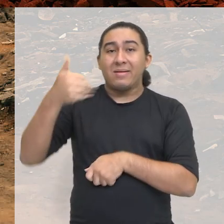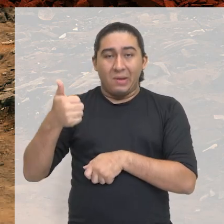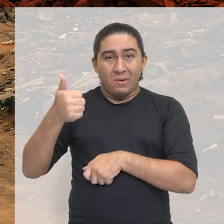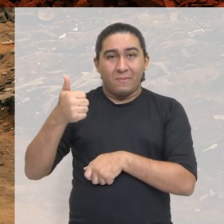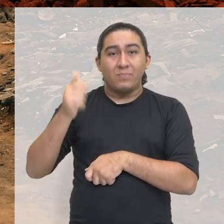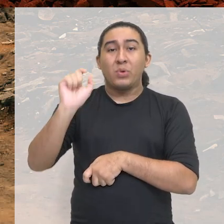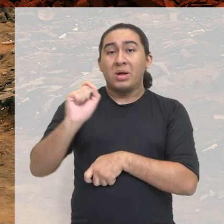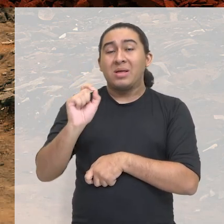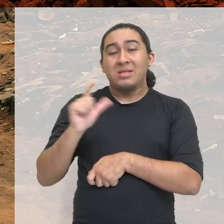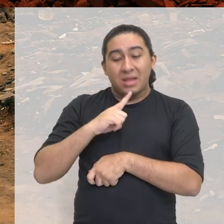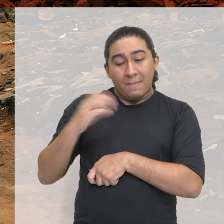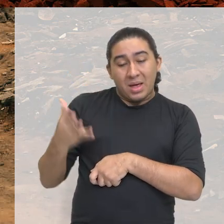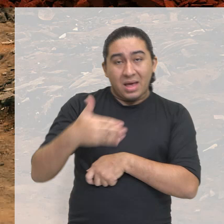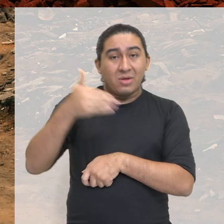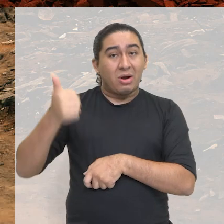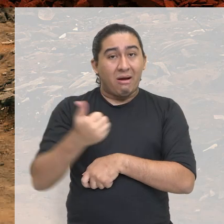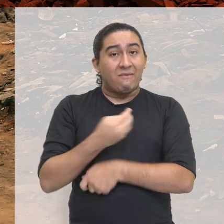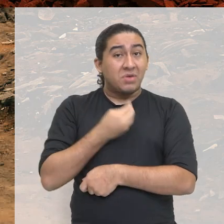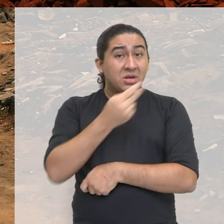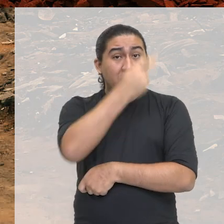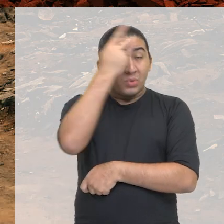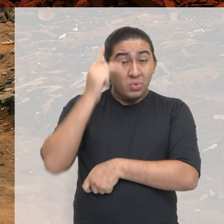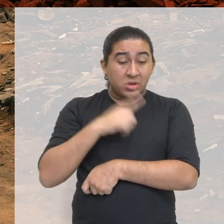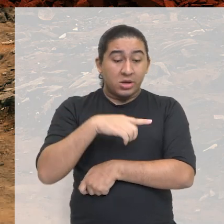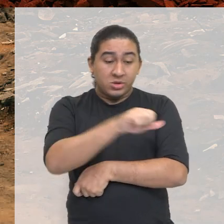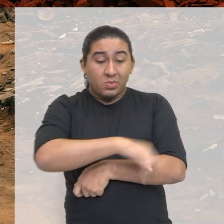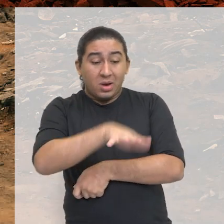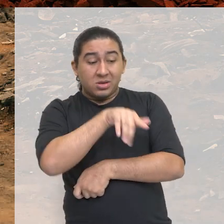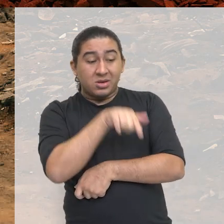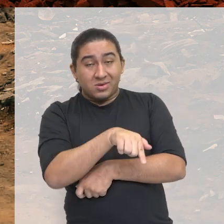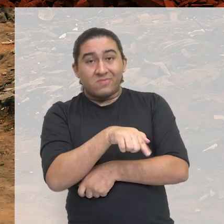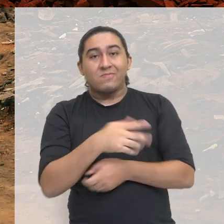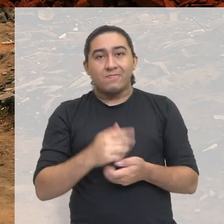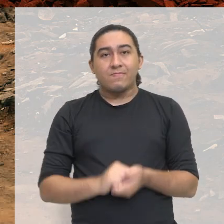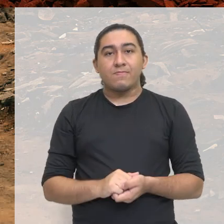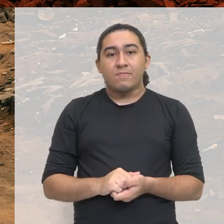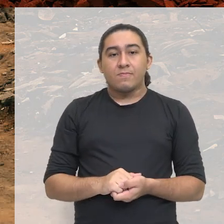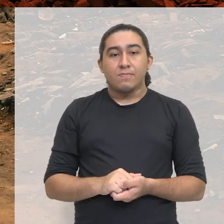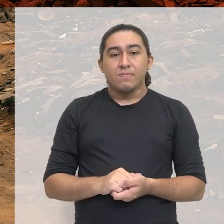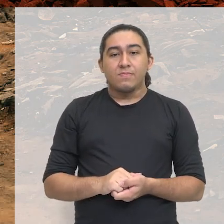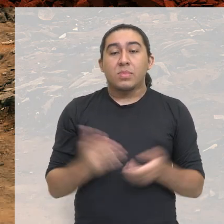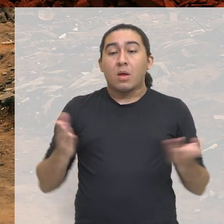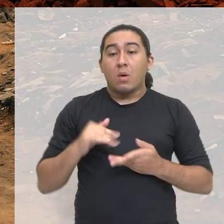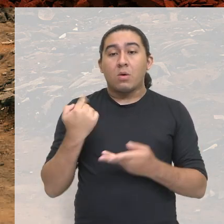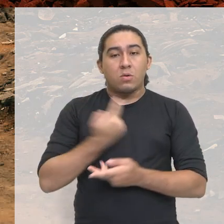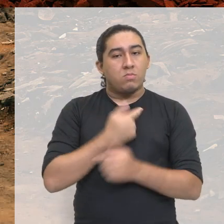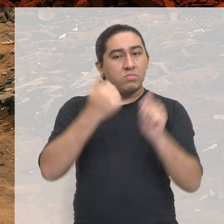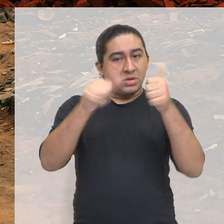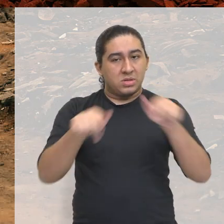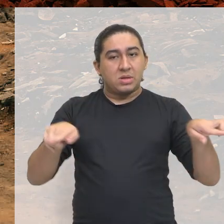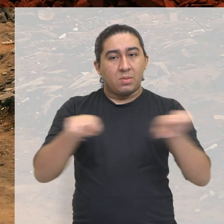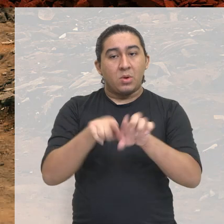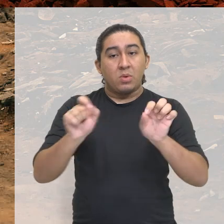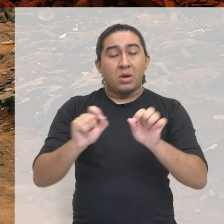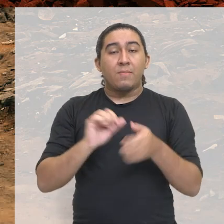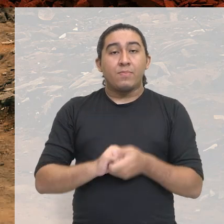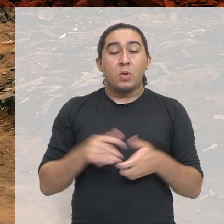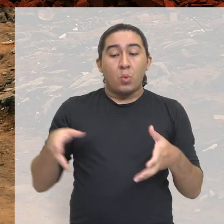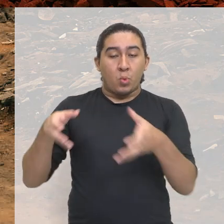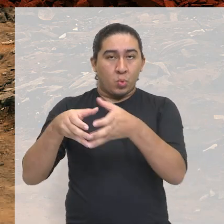para melhorar a qualidade de vida das pessoas que estão ali naquele local. Vamos verificar também o retorno do